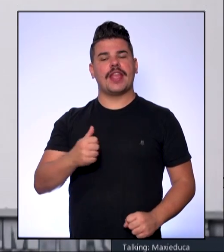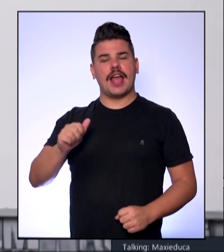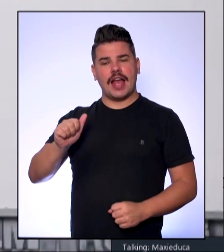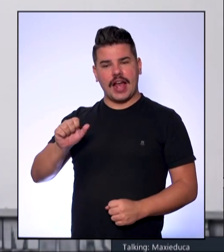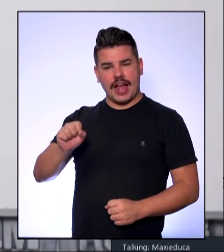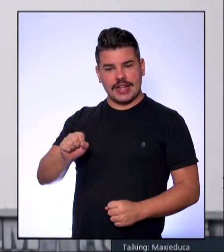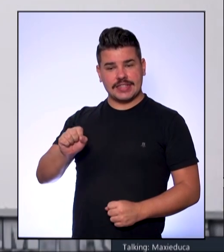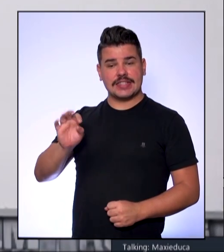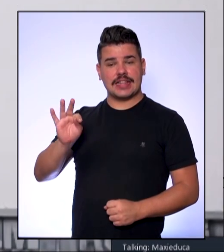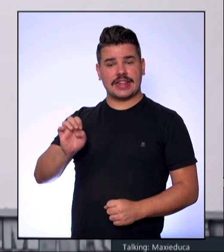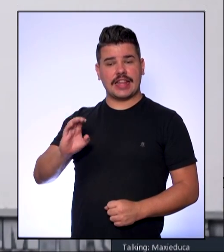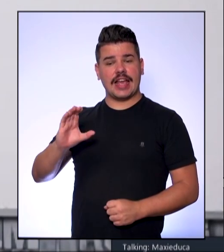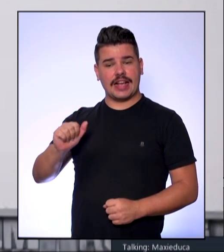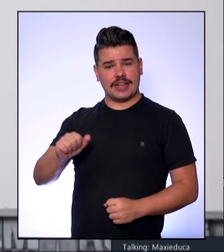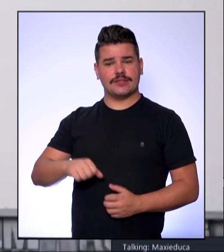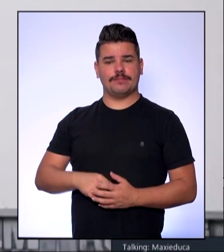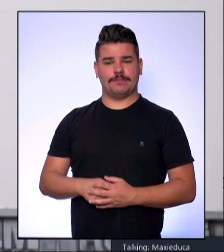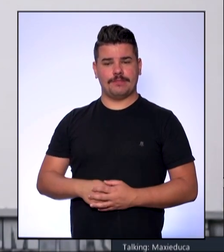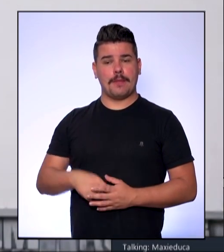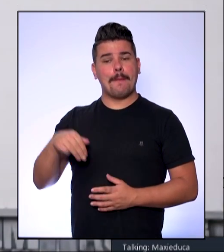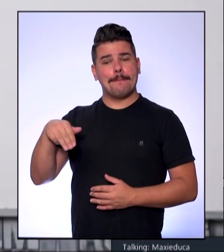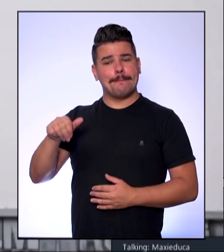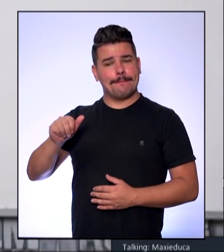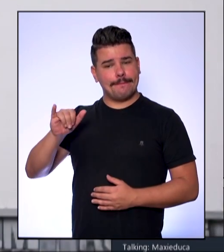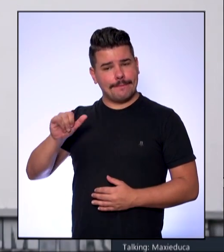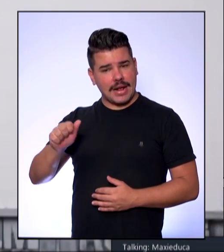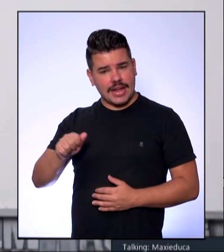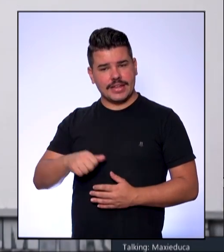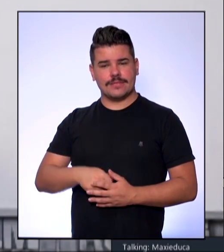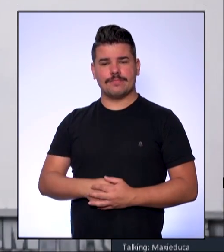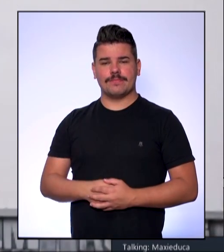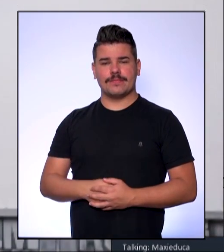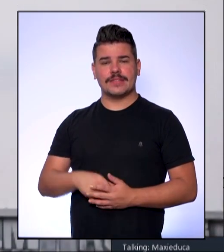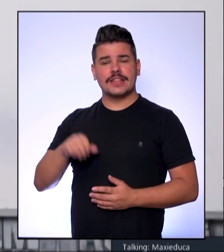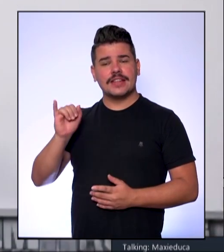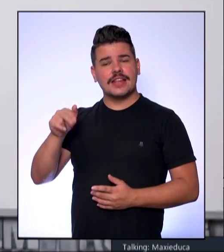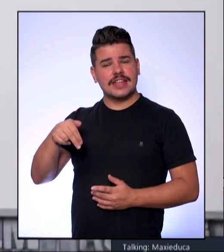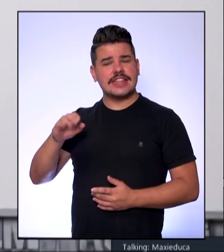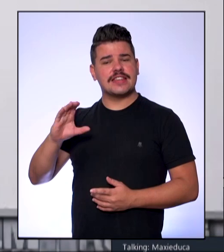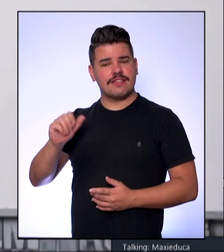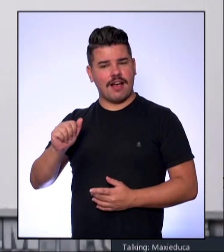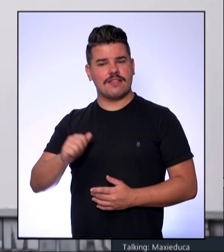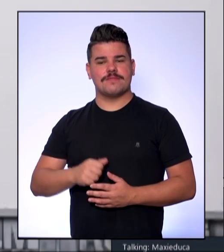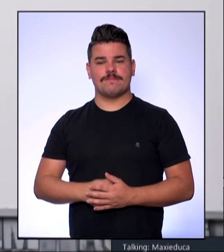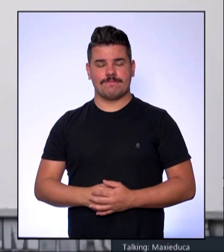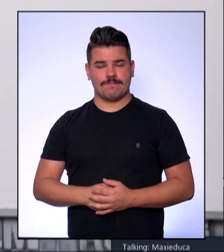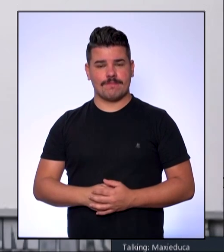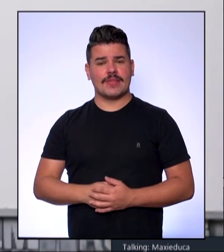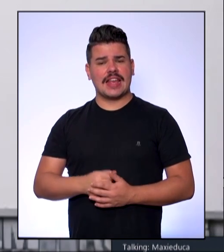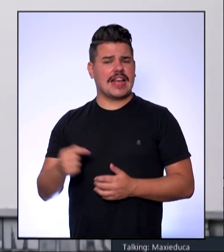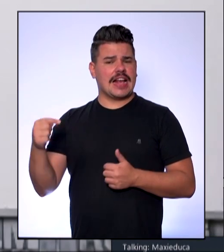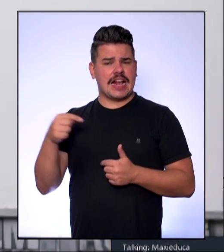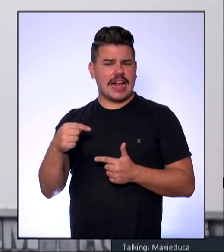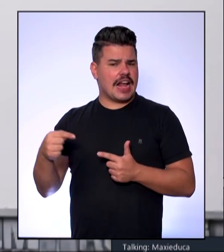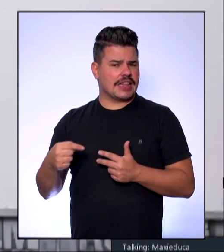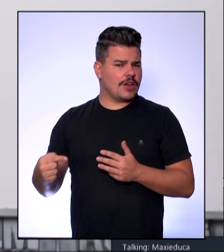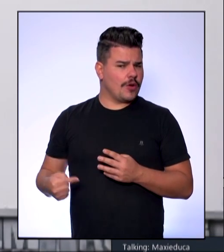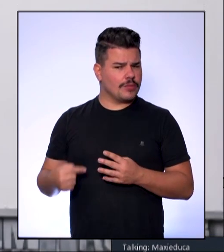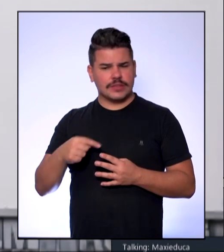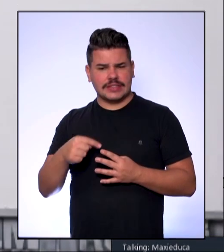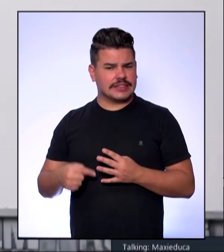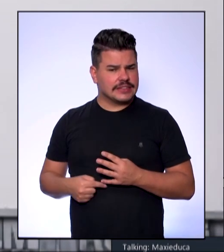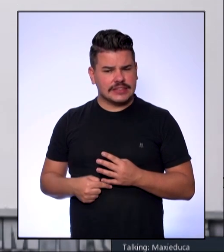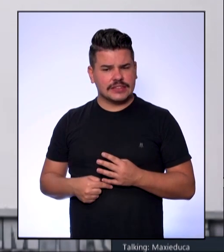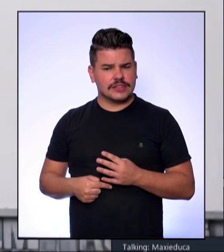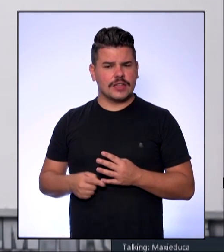possuíam uma grande estrutura. Olha só que interessante. E no Império Azteca, Maia e Inca, eu